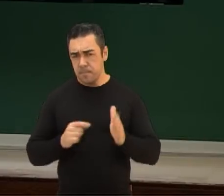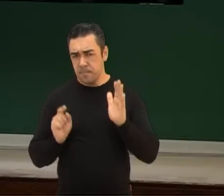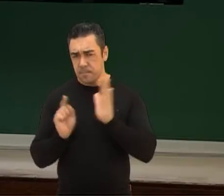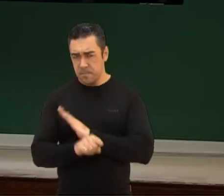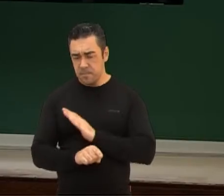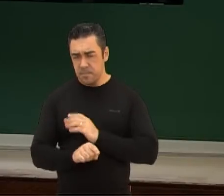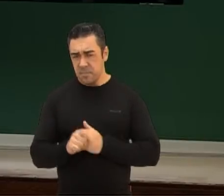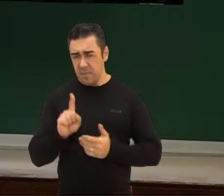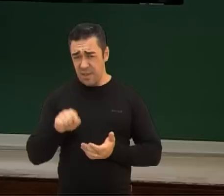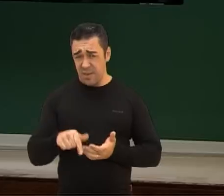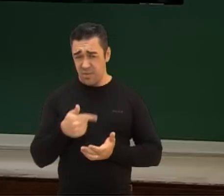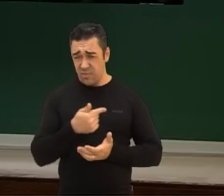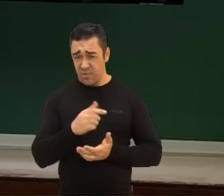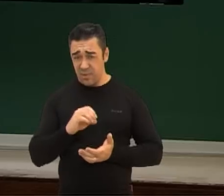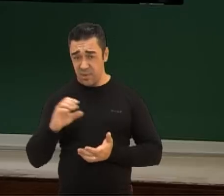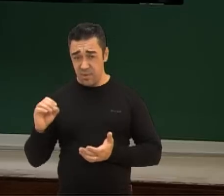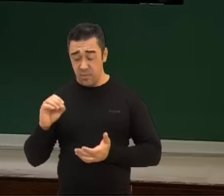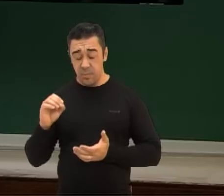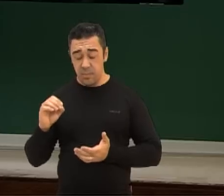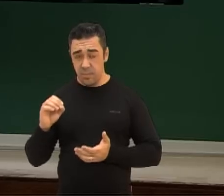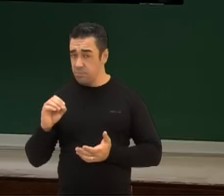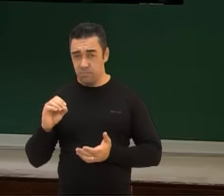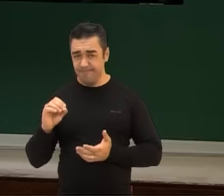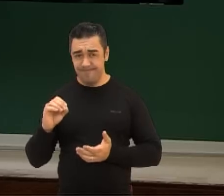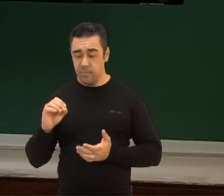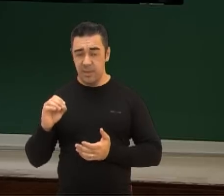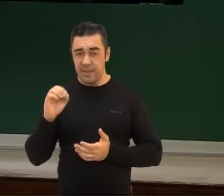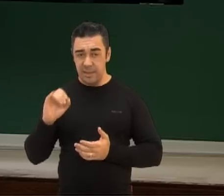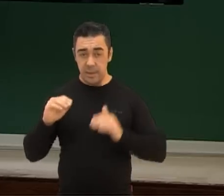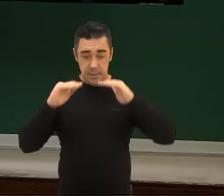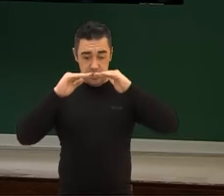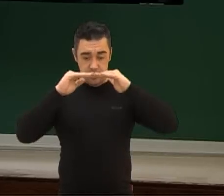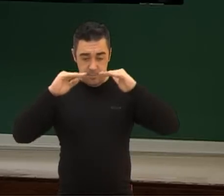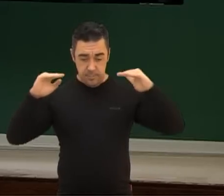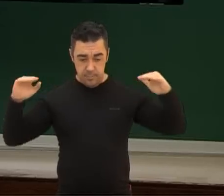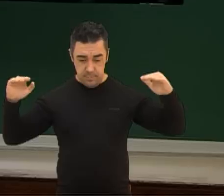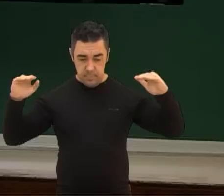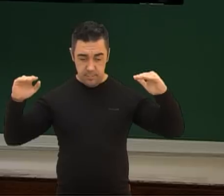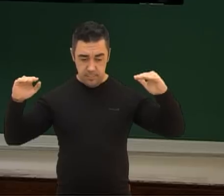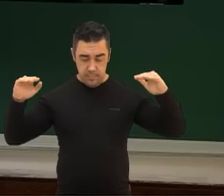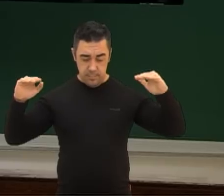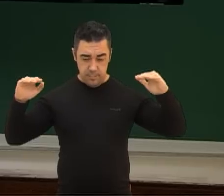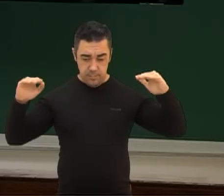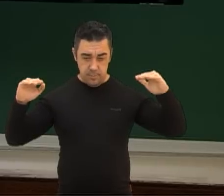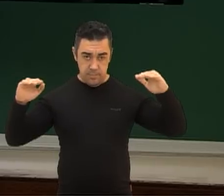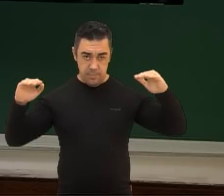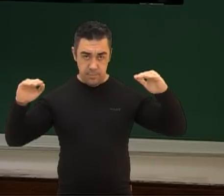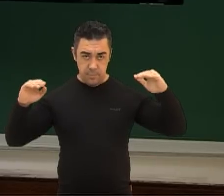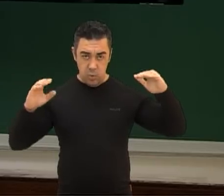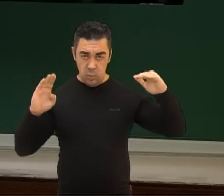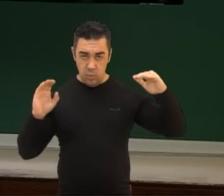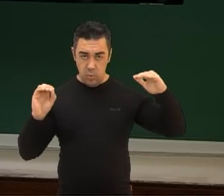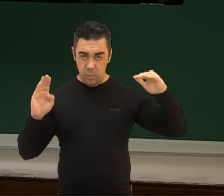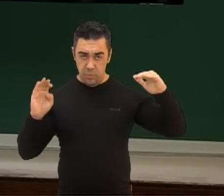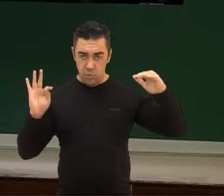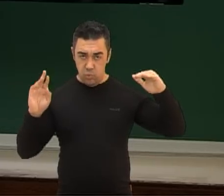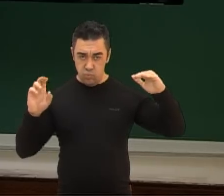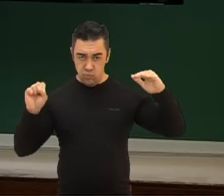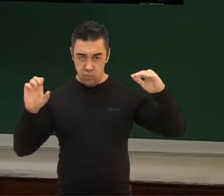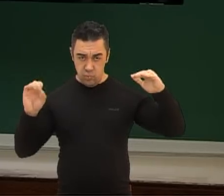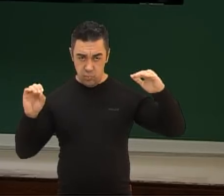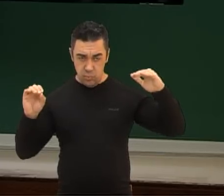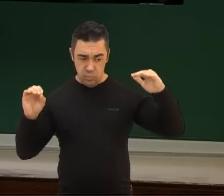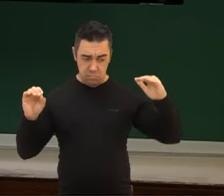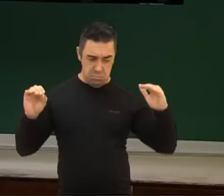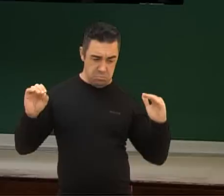é 200 graus? Vejamos aqui, ó. Se fosse um ângulo obtuso, um ângulo de meia volta, eu acho